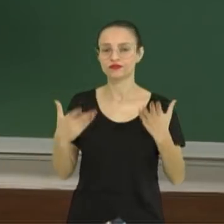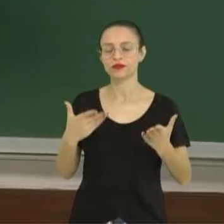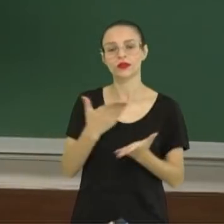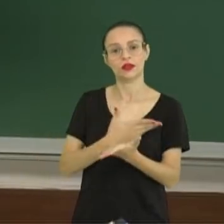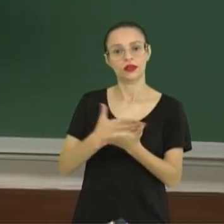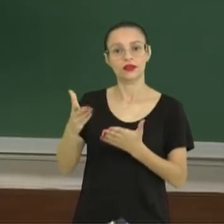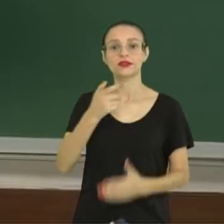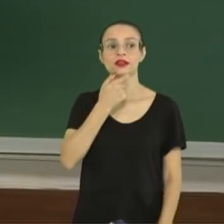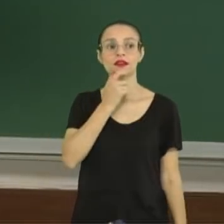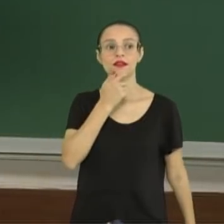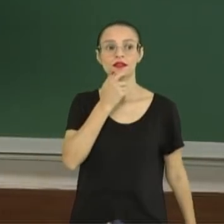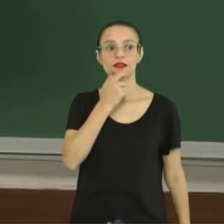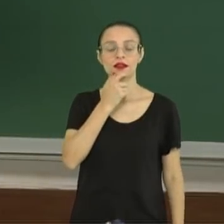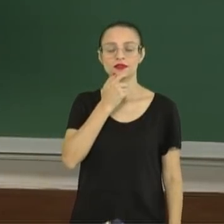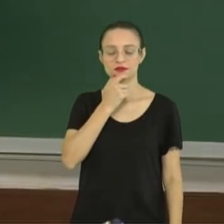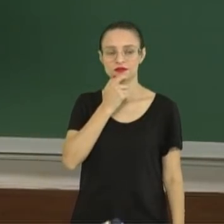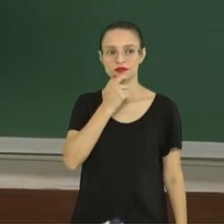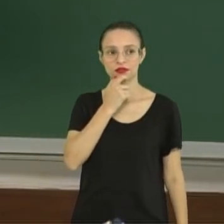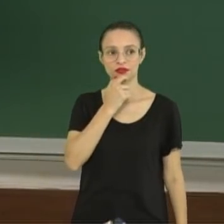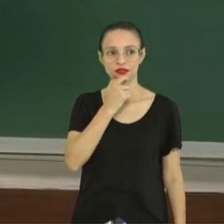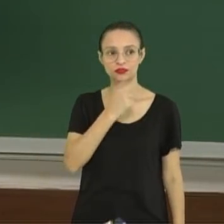os ingleses vieram, né?